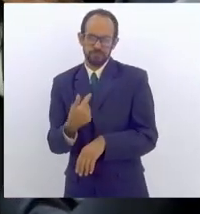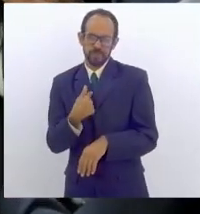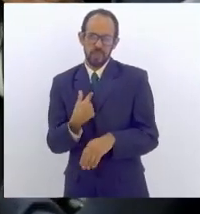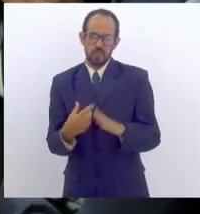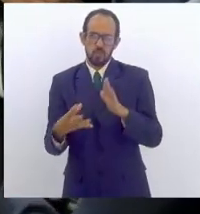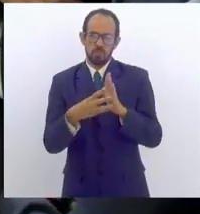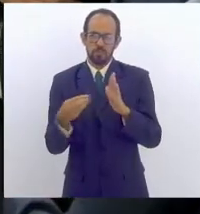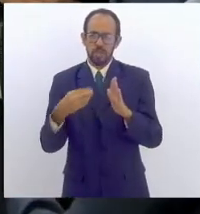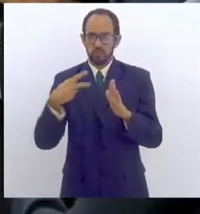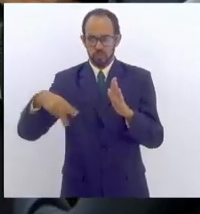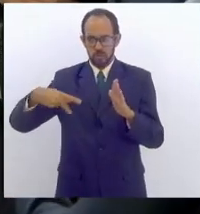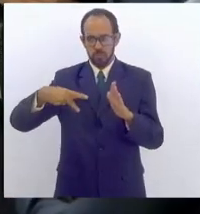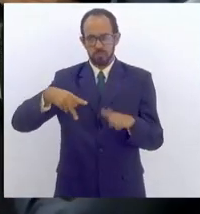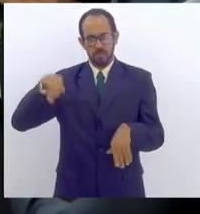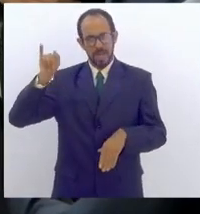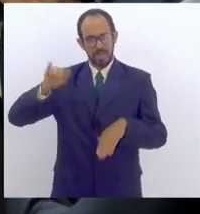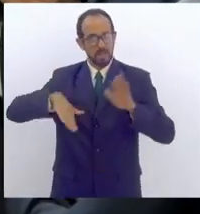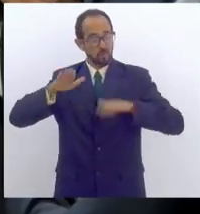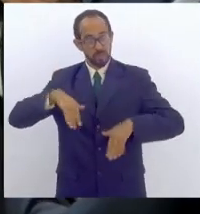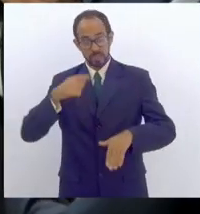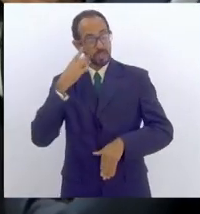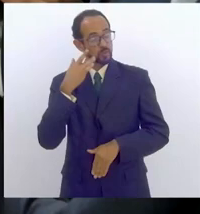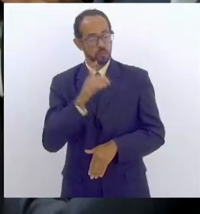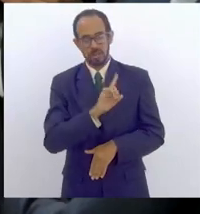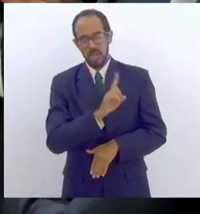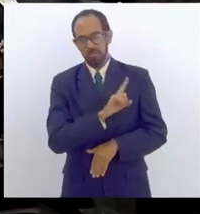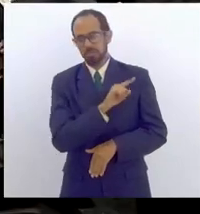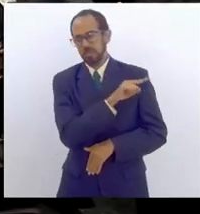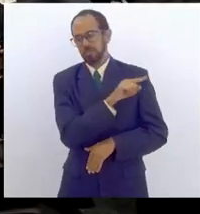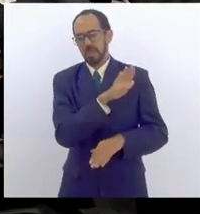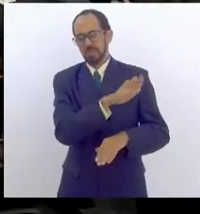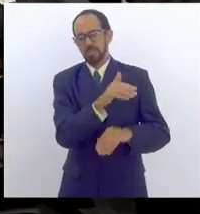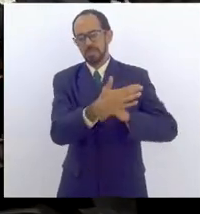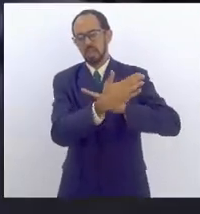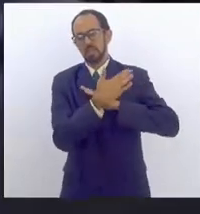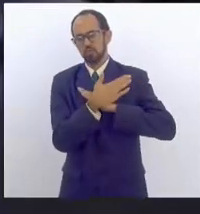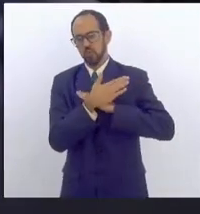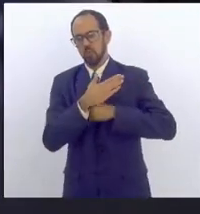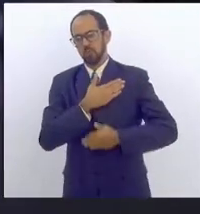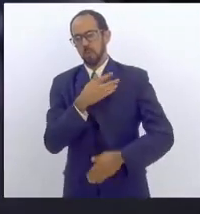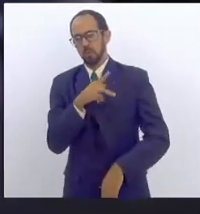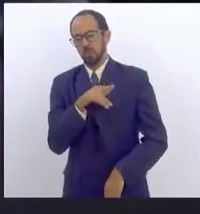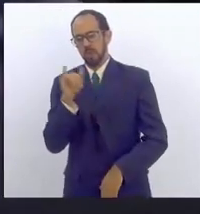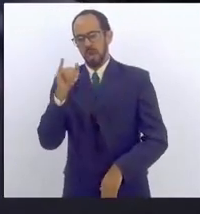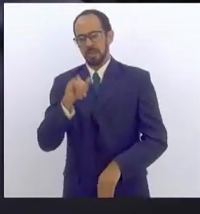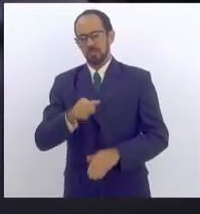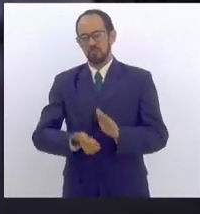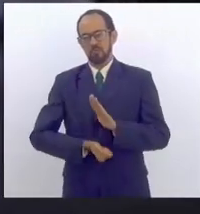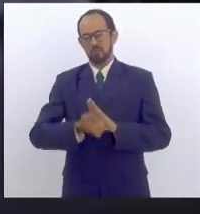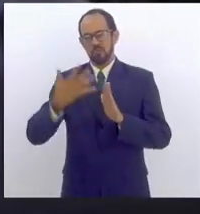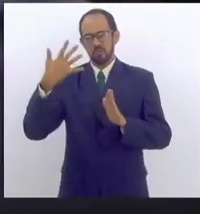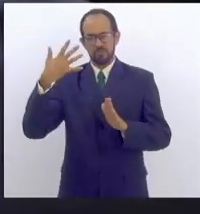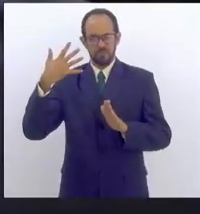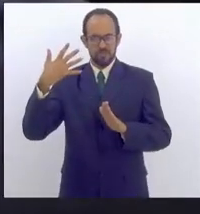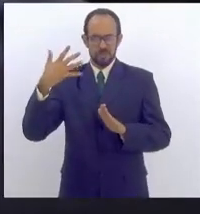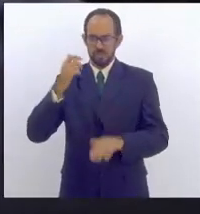passado, talvez ele nem saiba, mas ele já ajudou meu pai por diversas vezes.